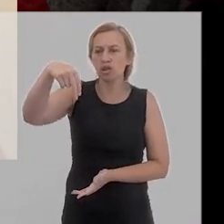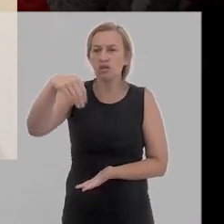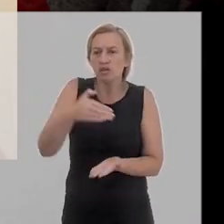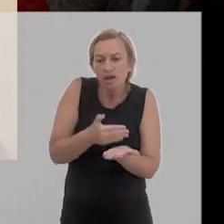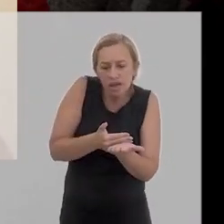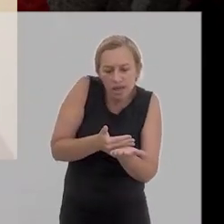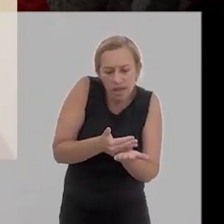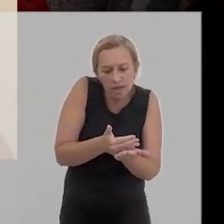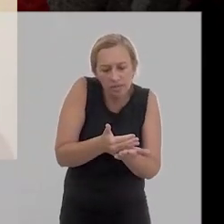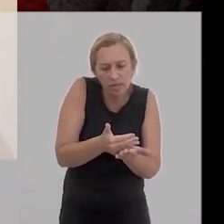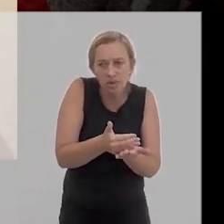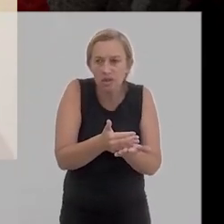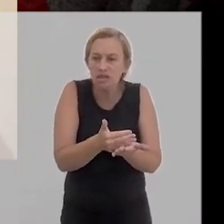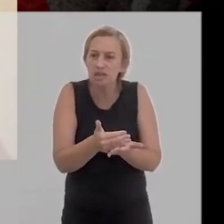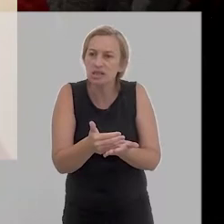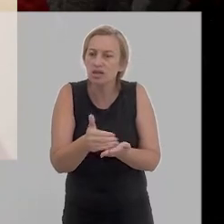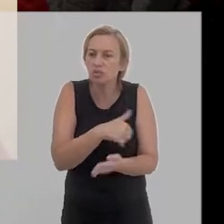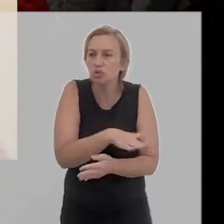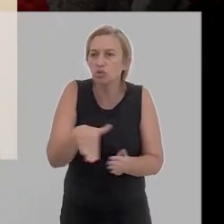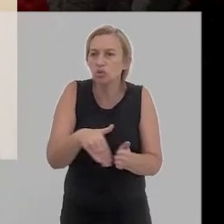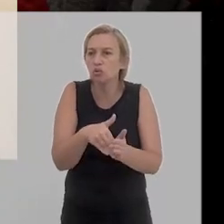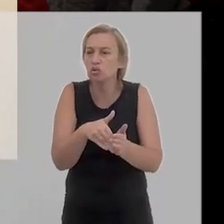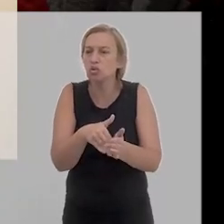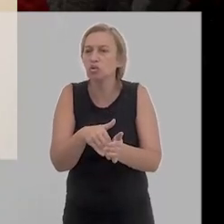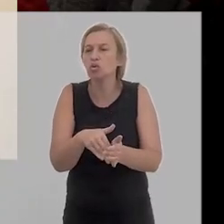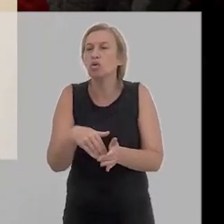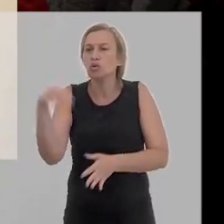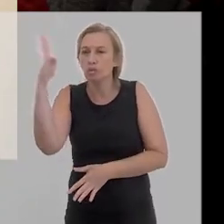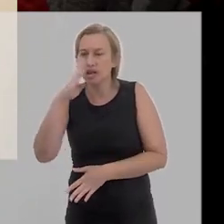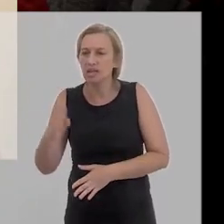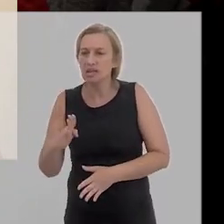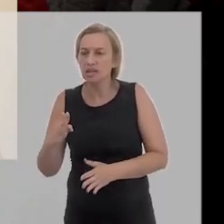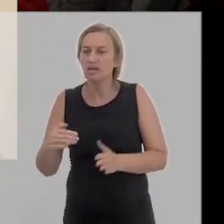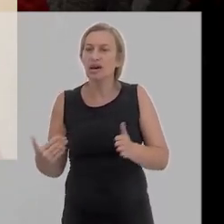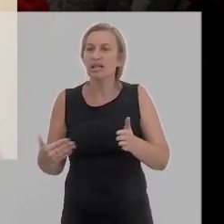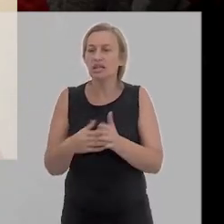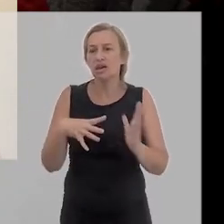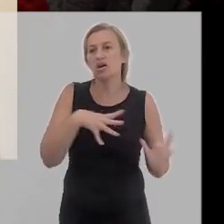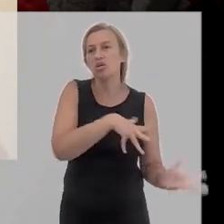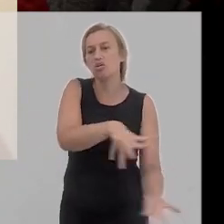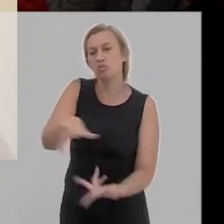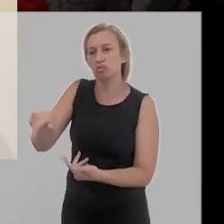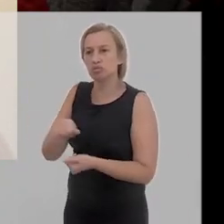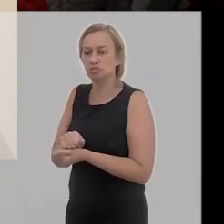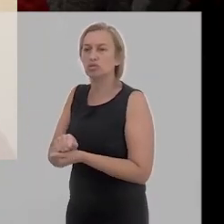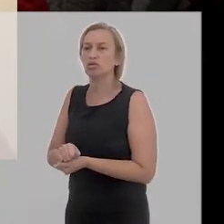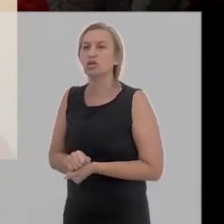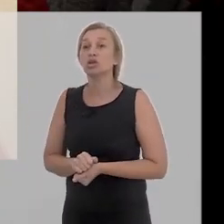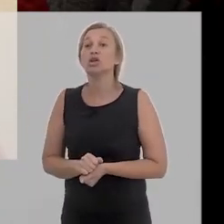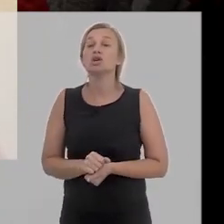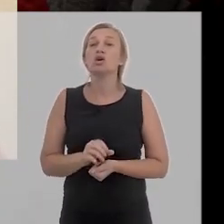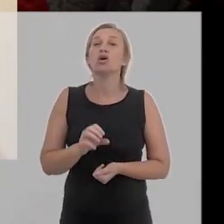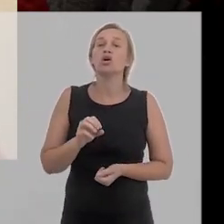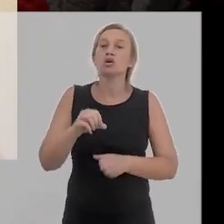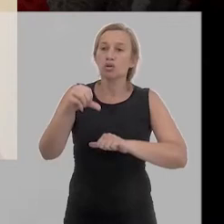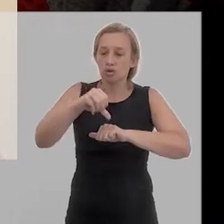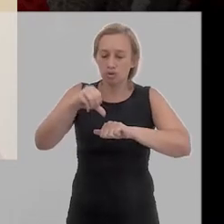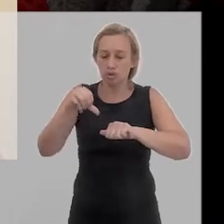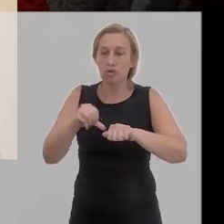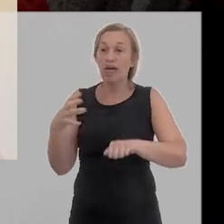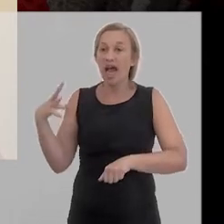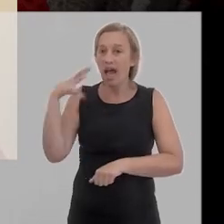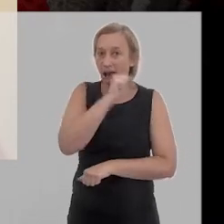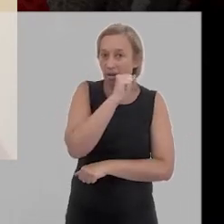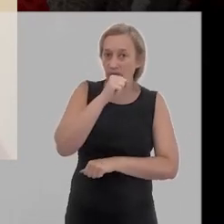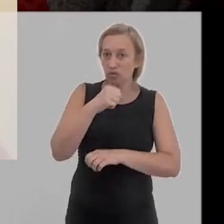Norte, enfim, foi caminhando pelo Brasil e até atingir todo o país. Então é exatamente isso. Só que